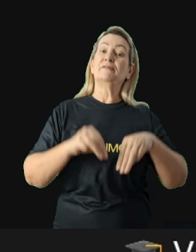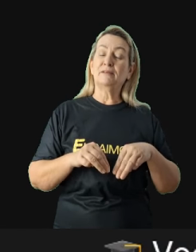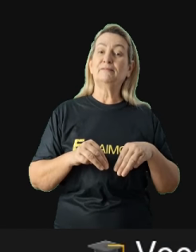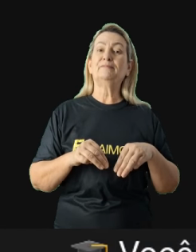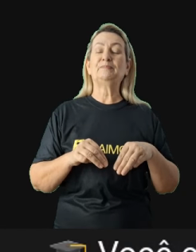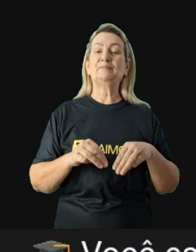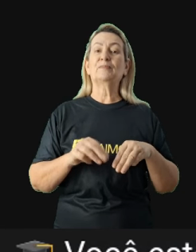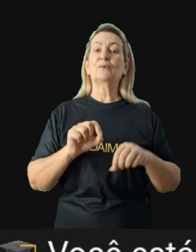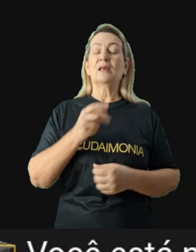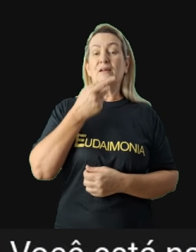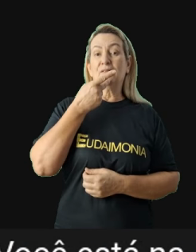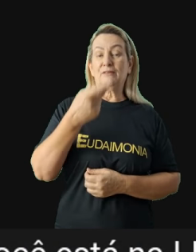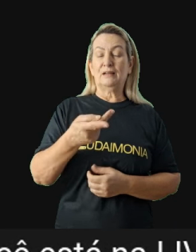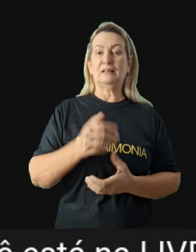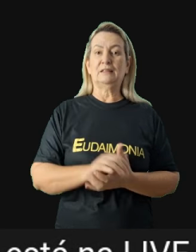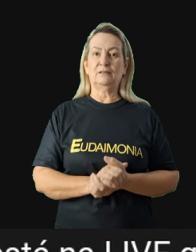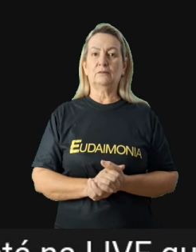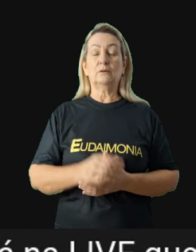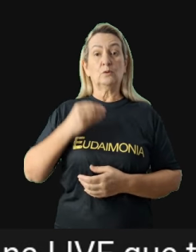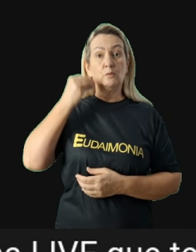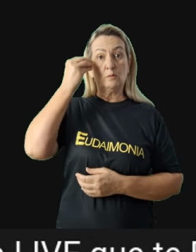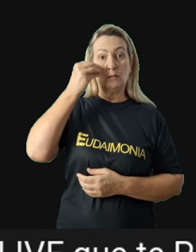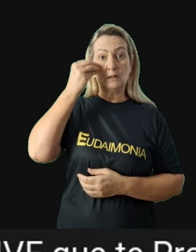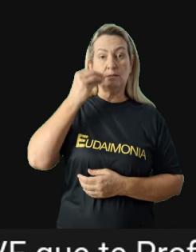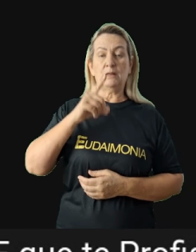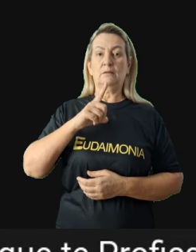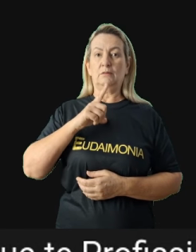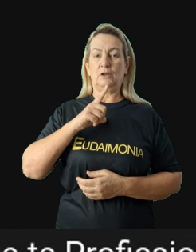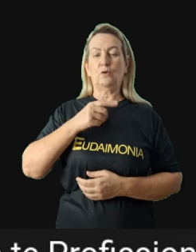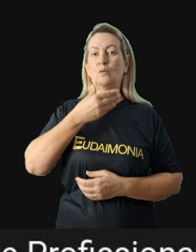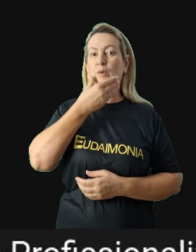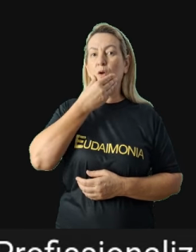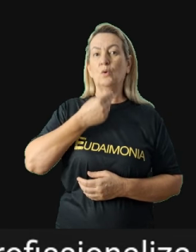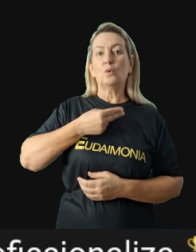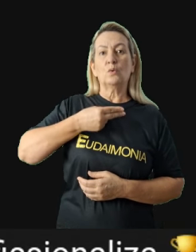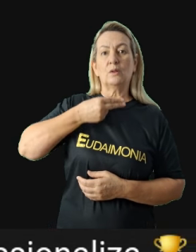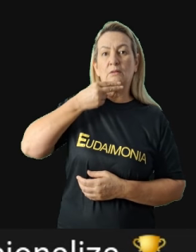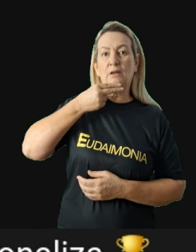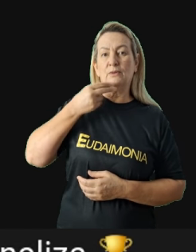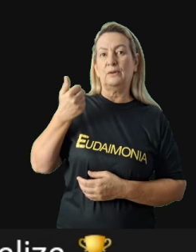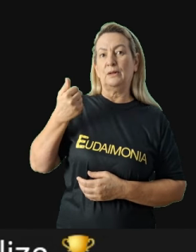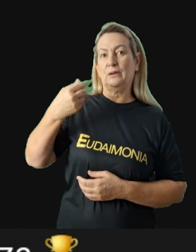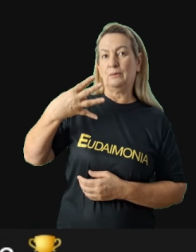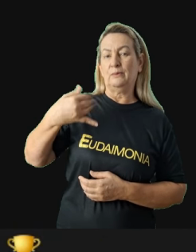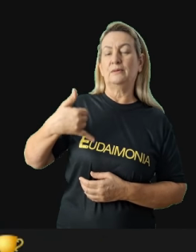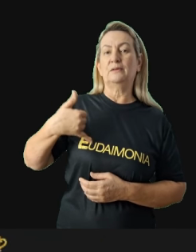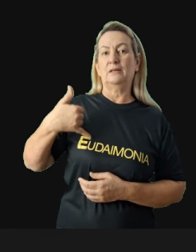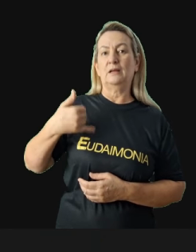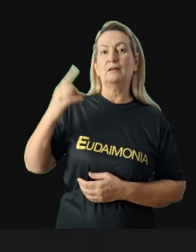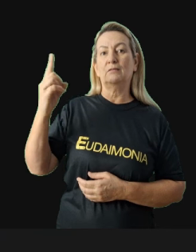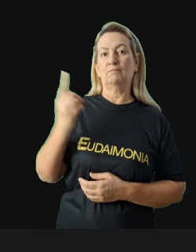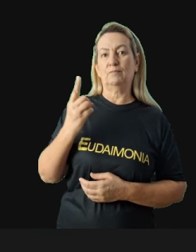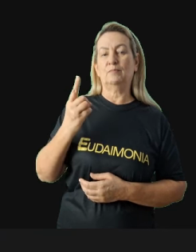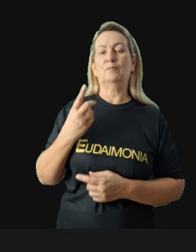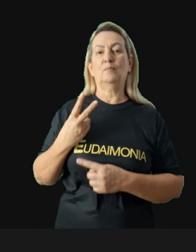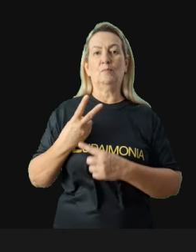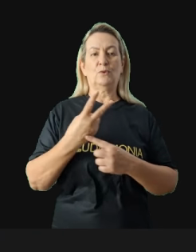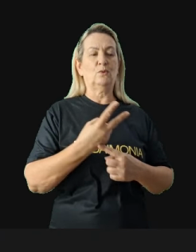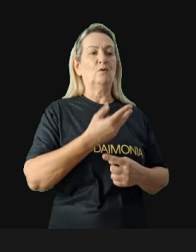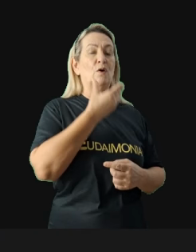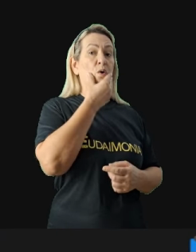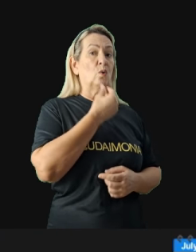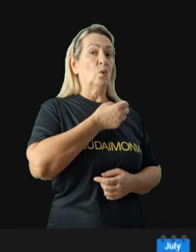No mais, eu acho que vou terminar aqui falando de uma experiência que eu tive com meu neto, com